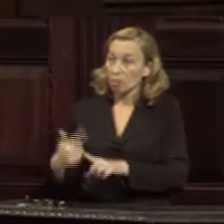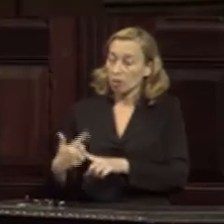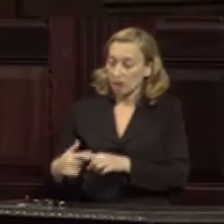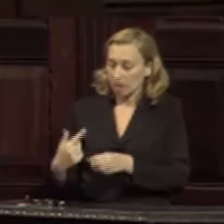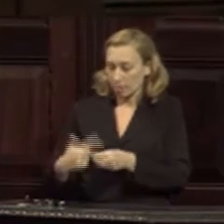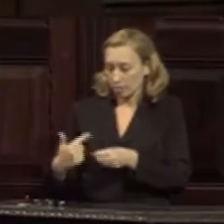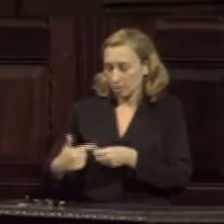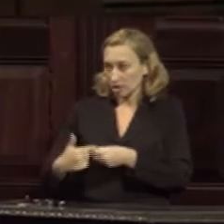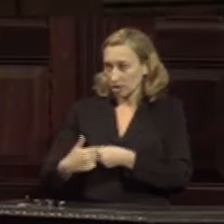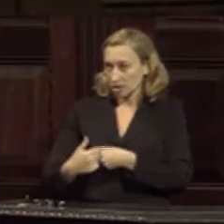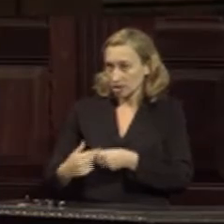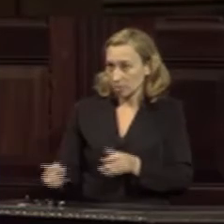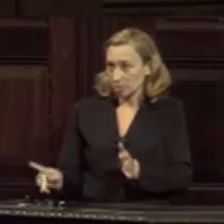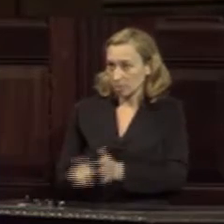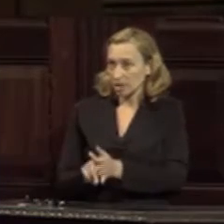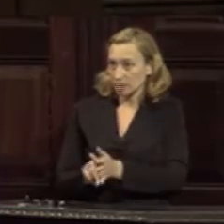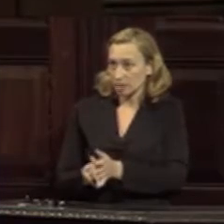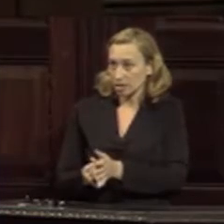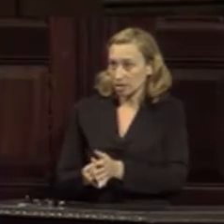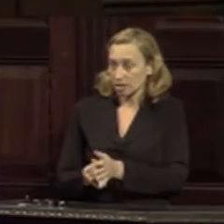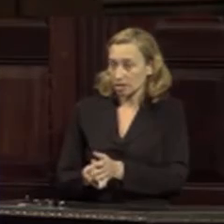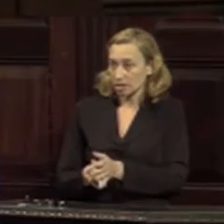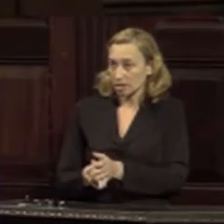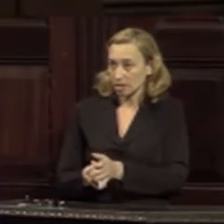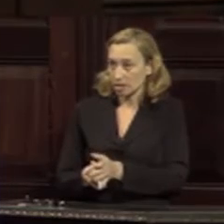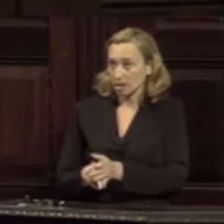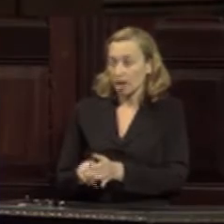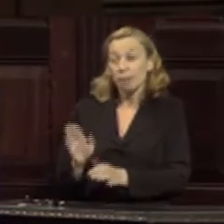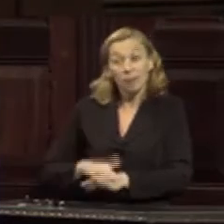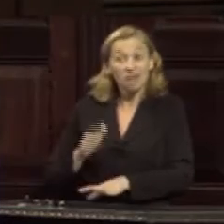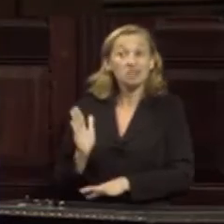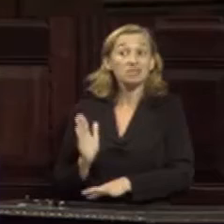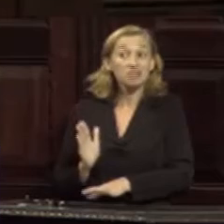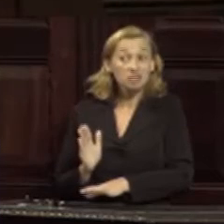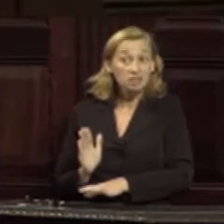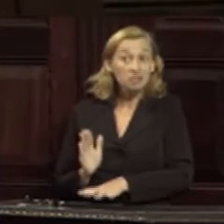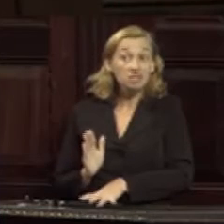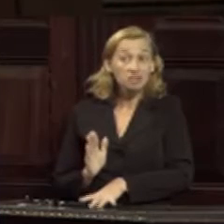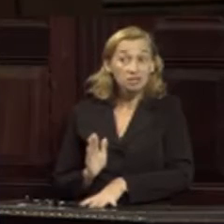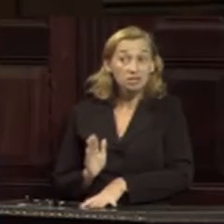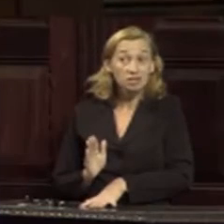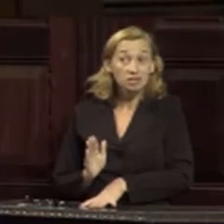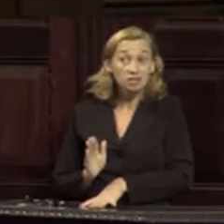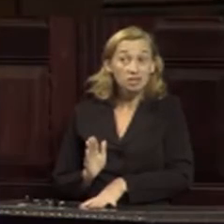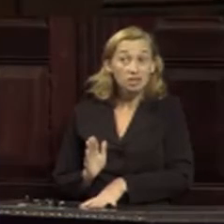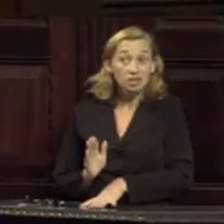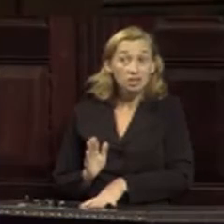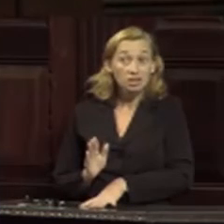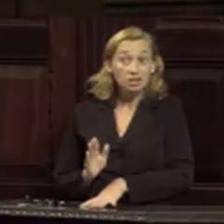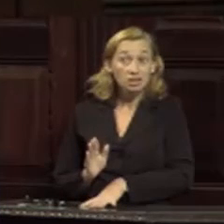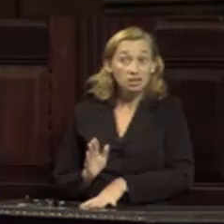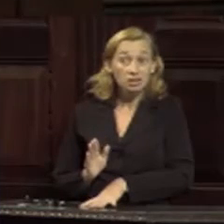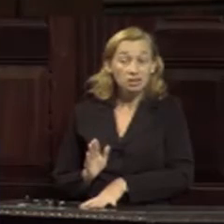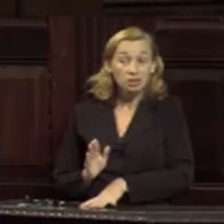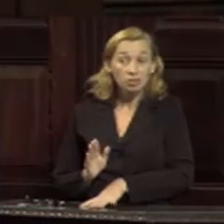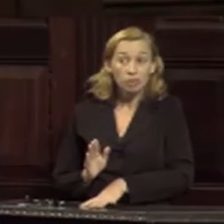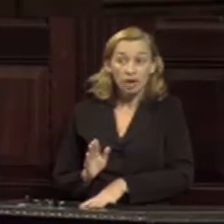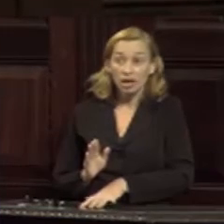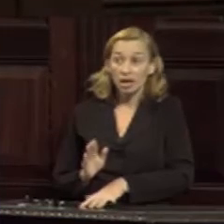e do Estado com royalties do petróleo é maior. E para requalificar esses